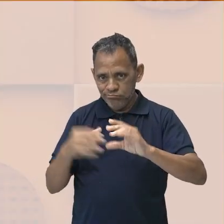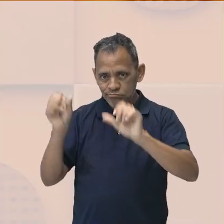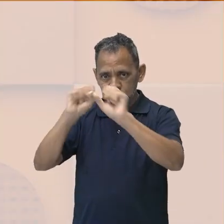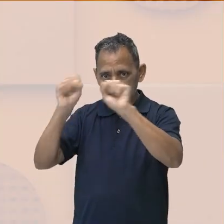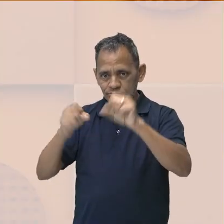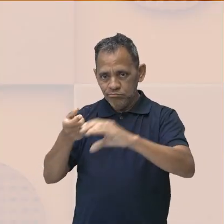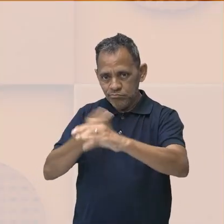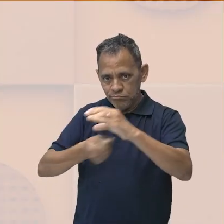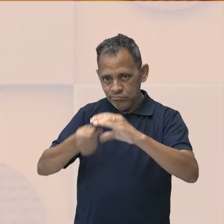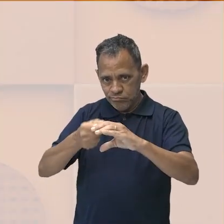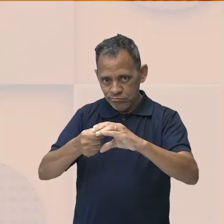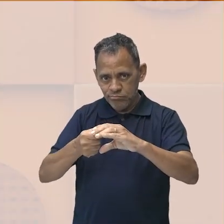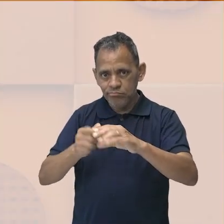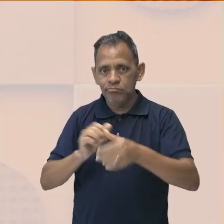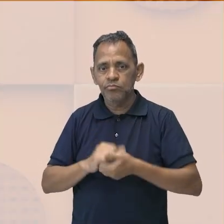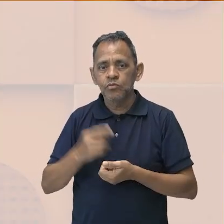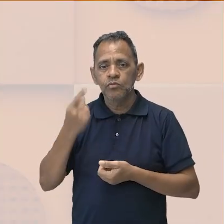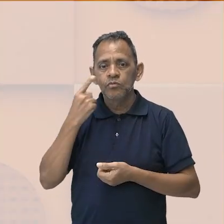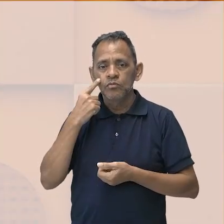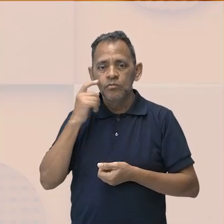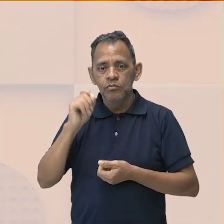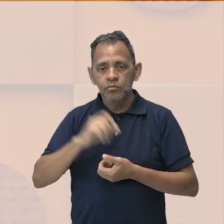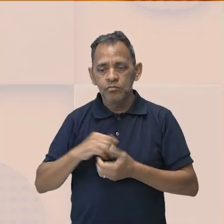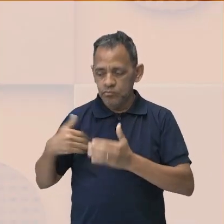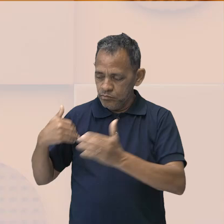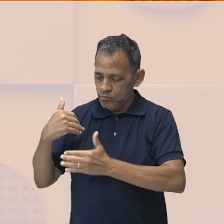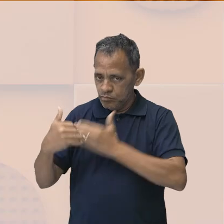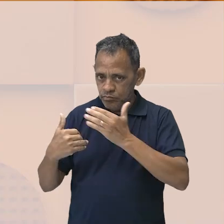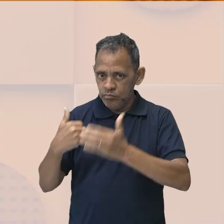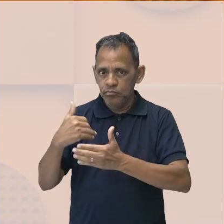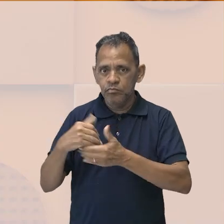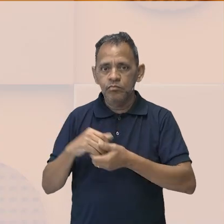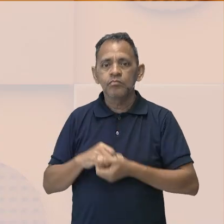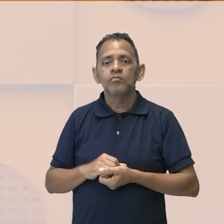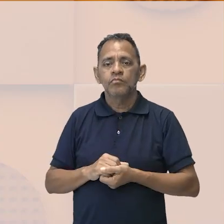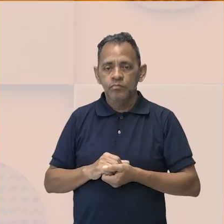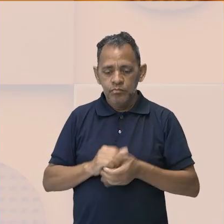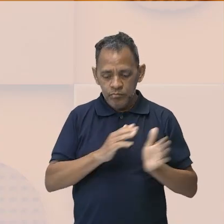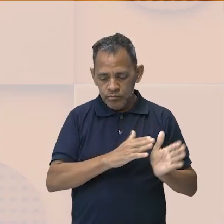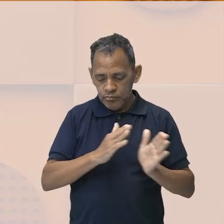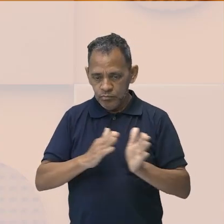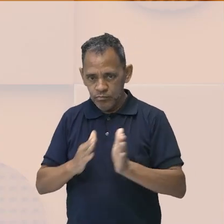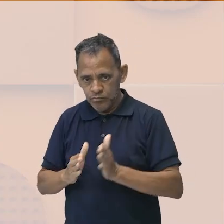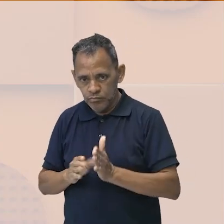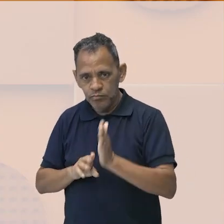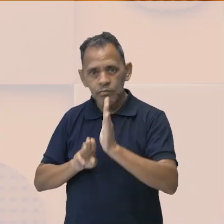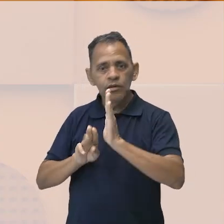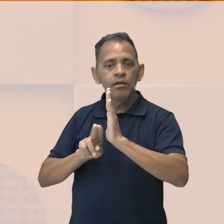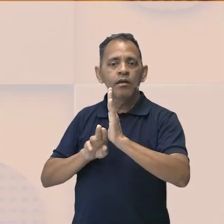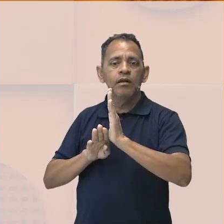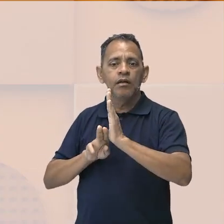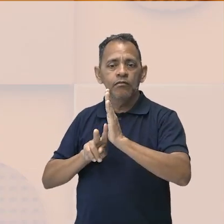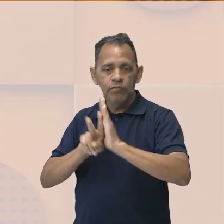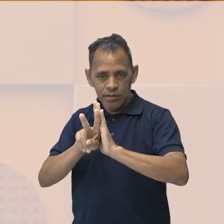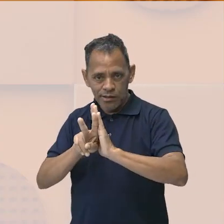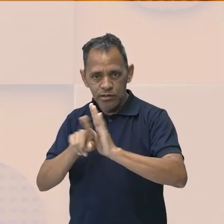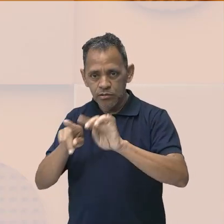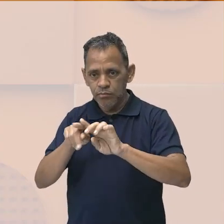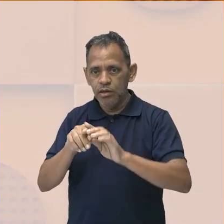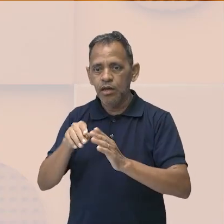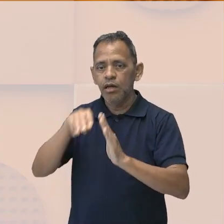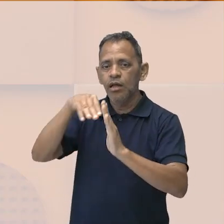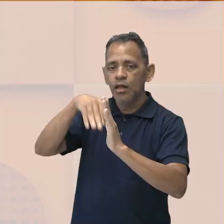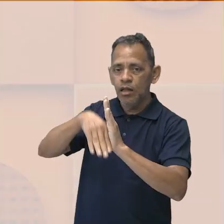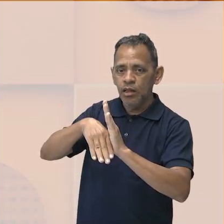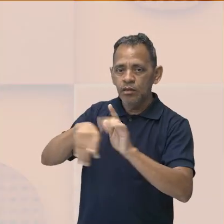sistema capitalista, observando seu desenvolvimento, suas fases, quais as vantagens e quais as